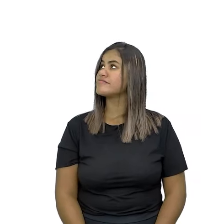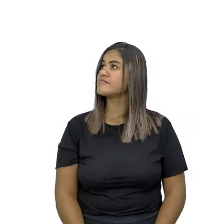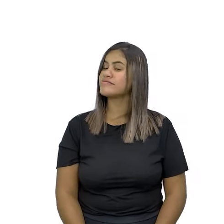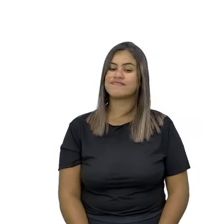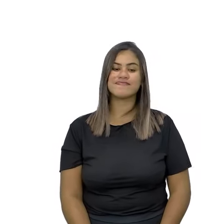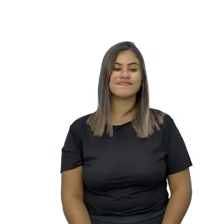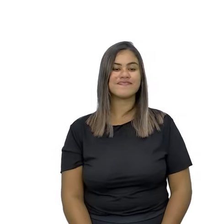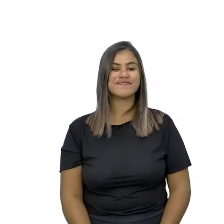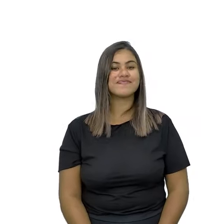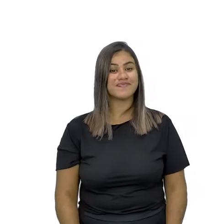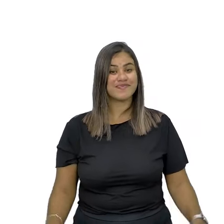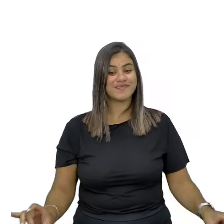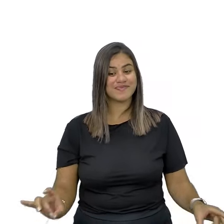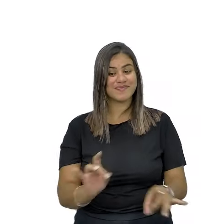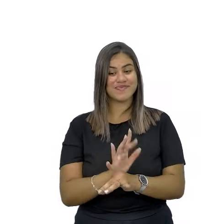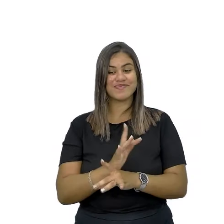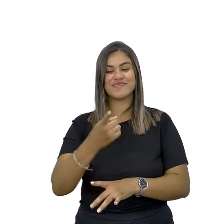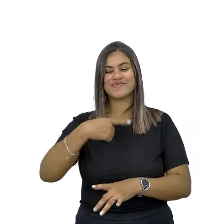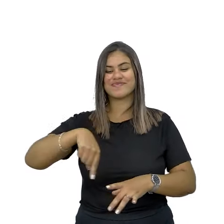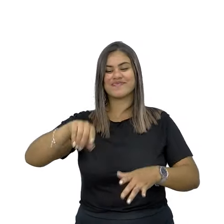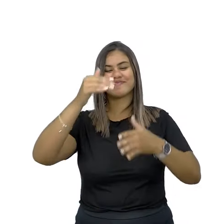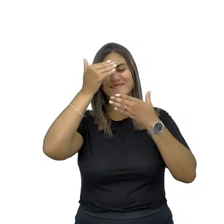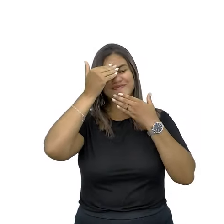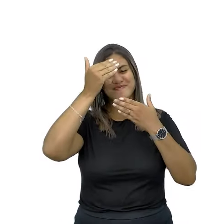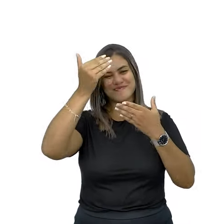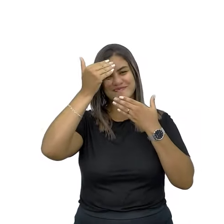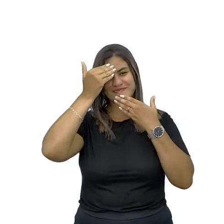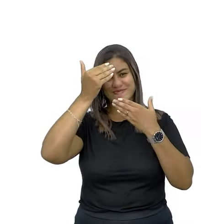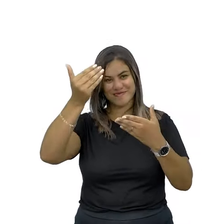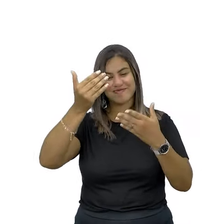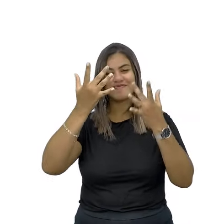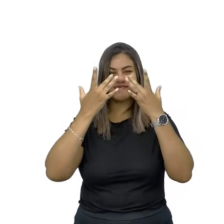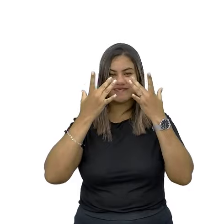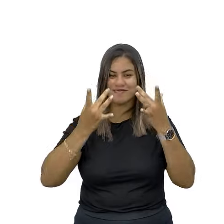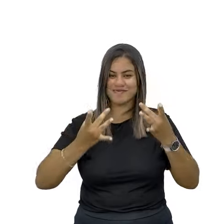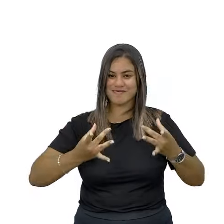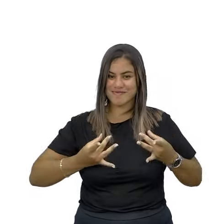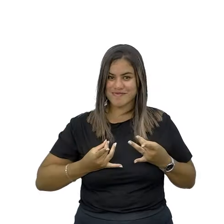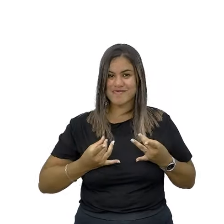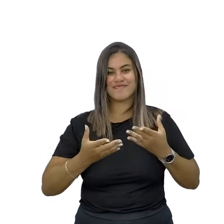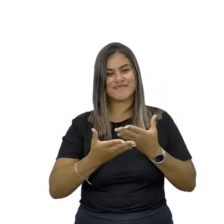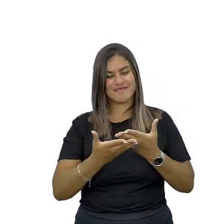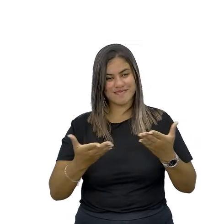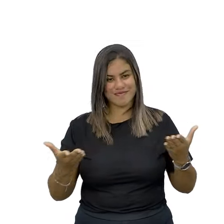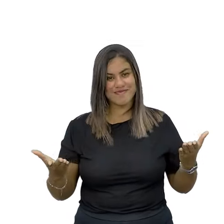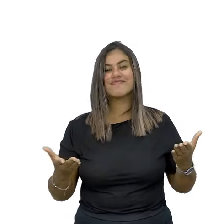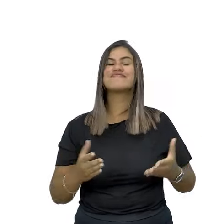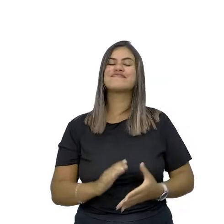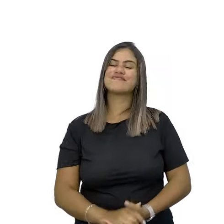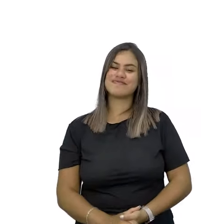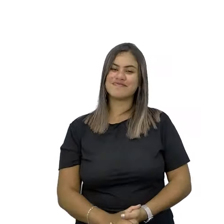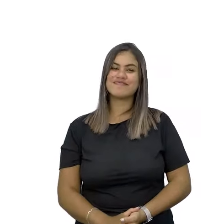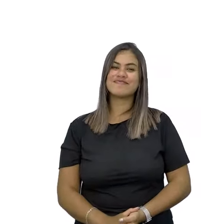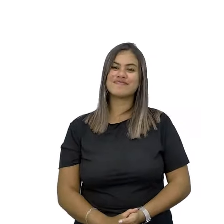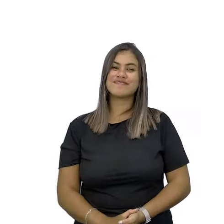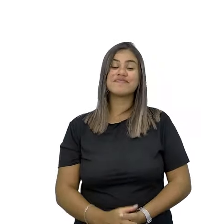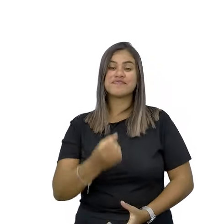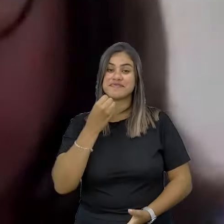E é isso aí, gente. A gente agradece a atenção de todos vocês.